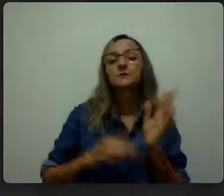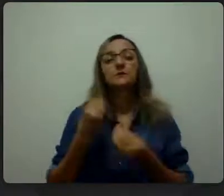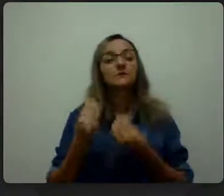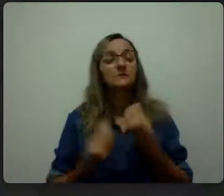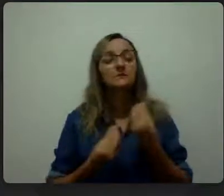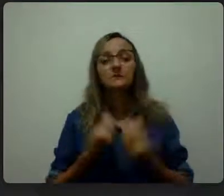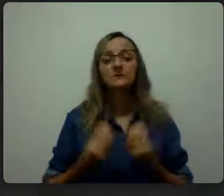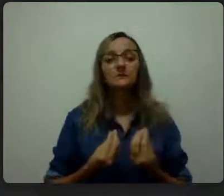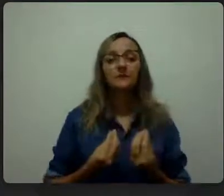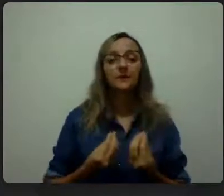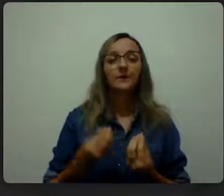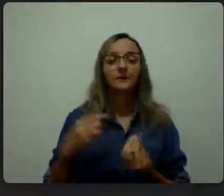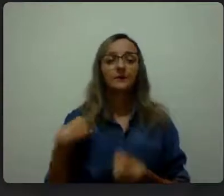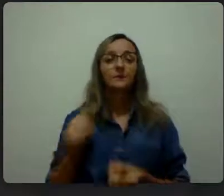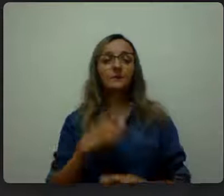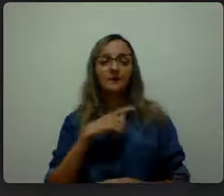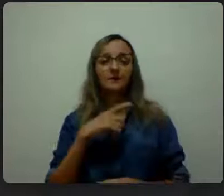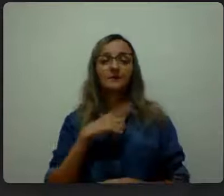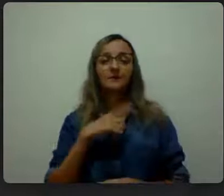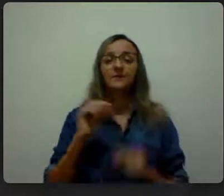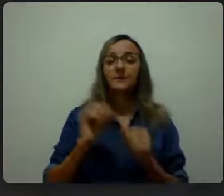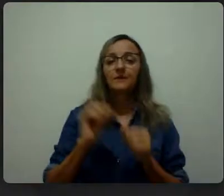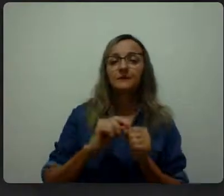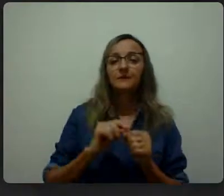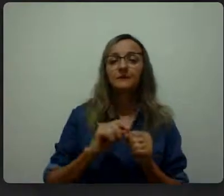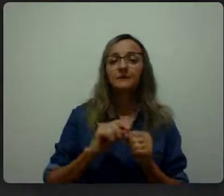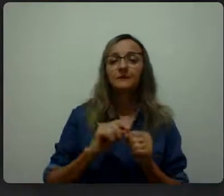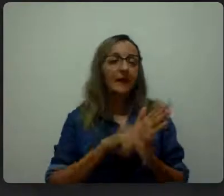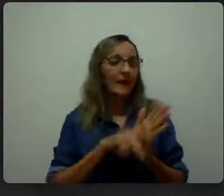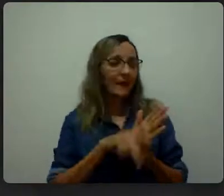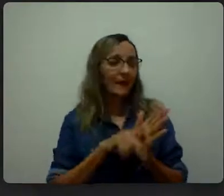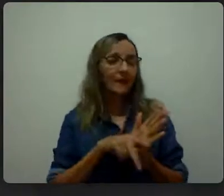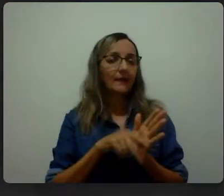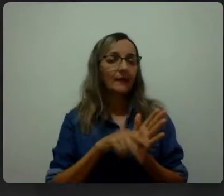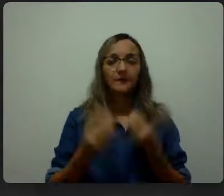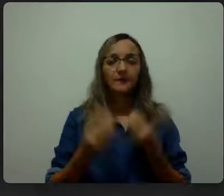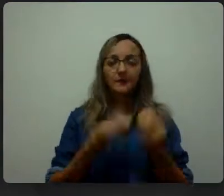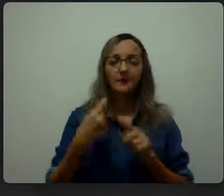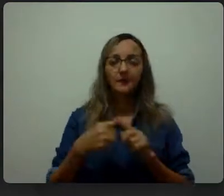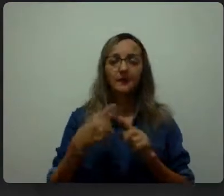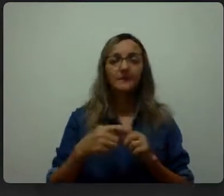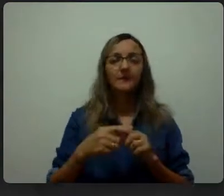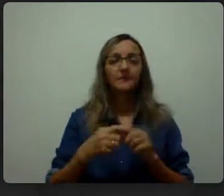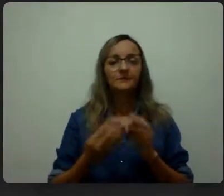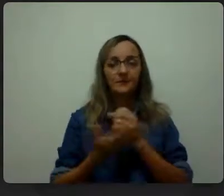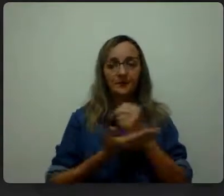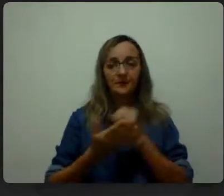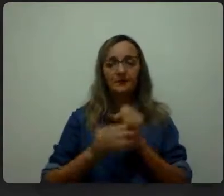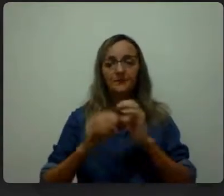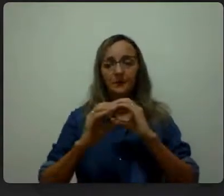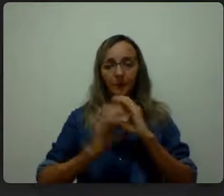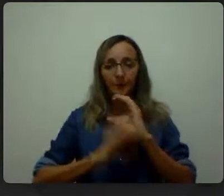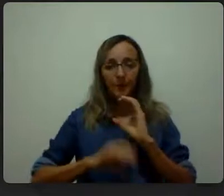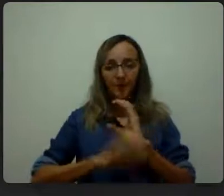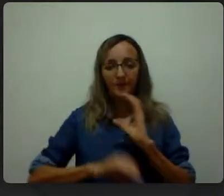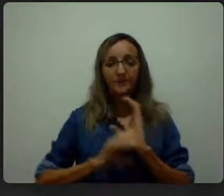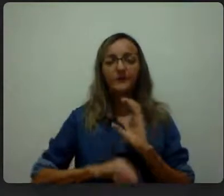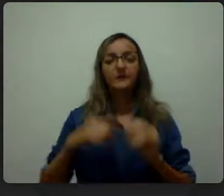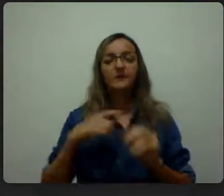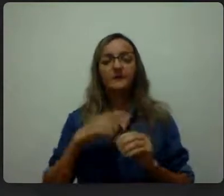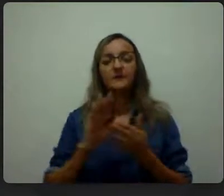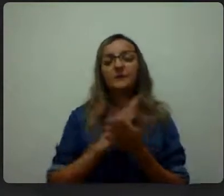de formatação, de contemplar todos aqueles temas protocolares, né, de